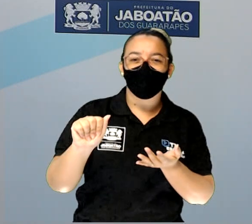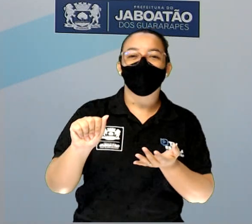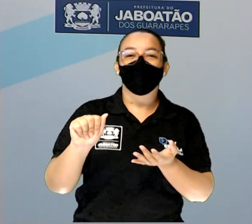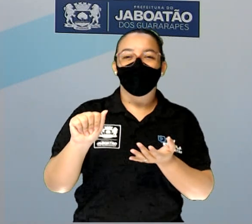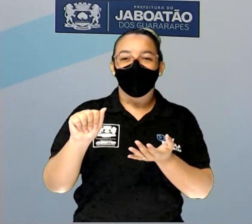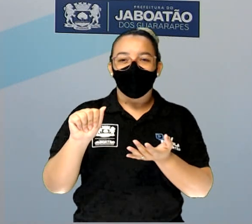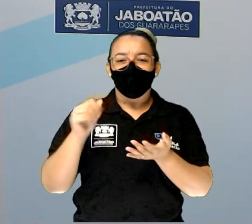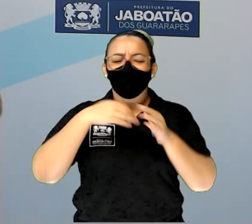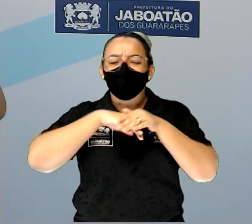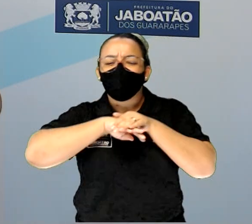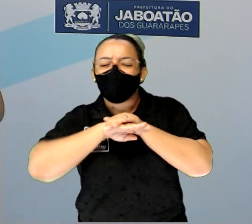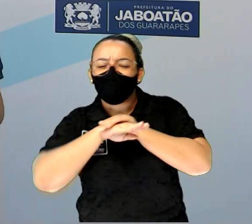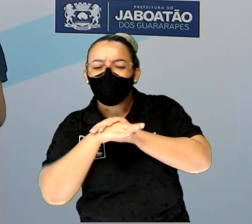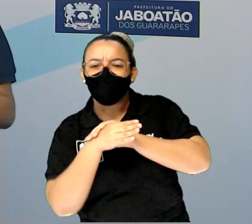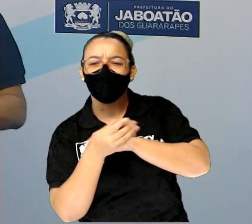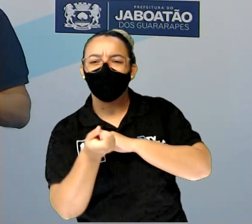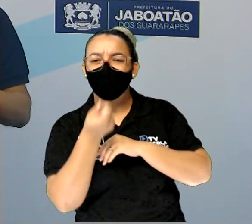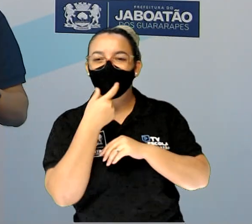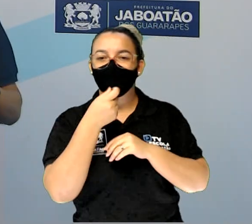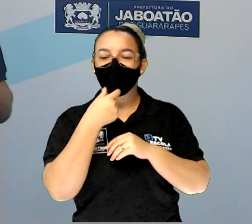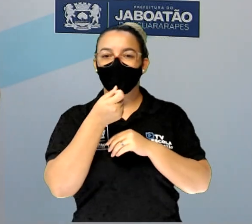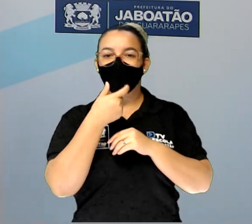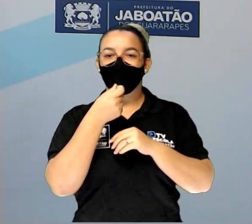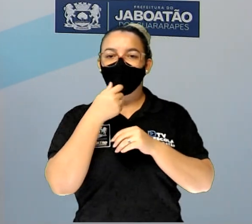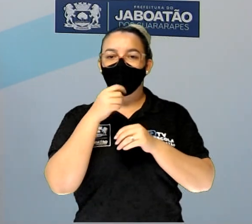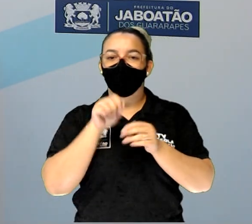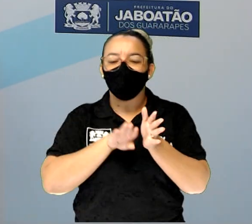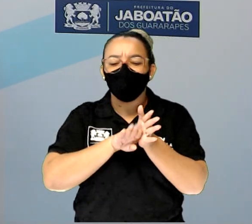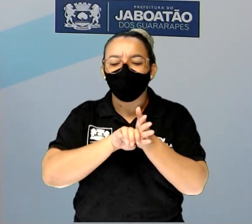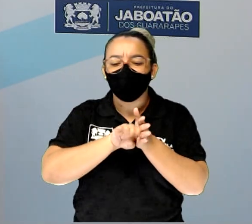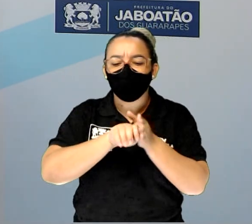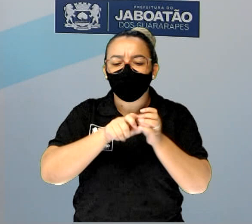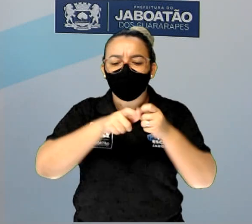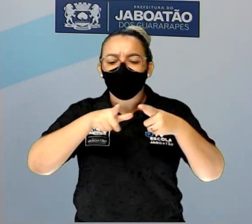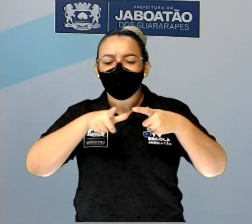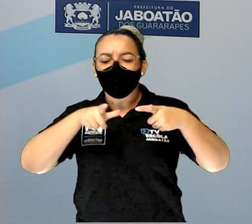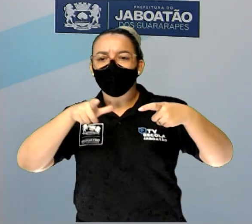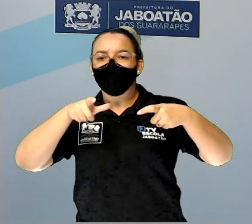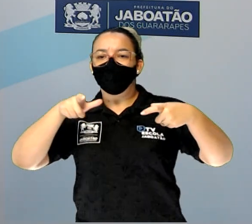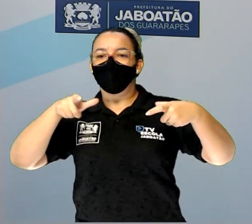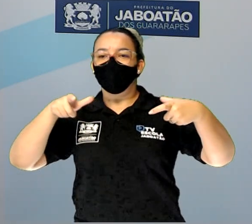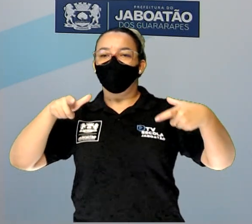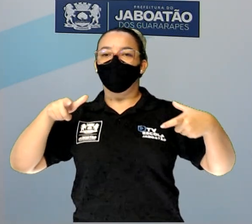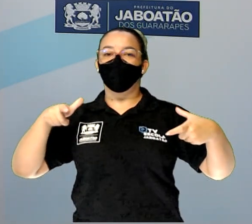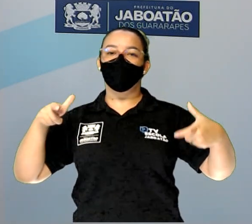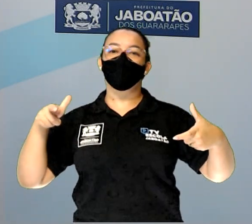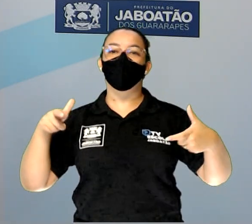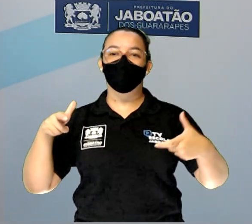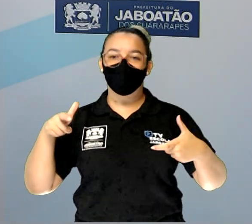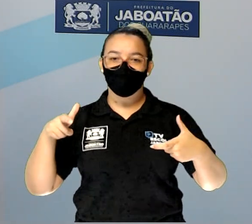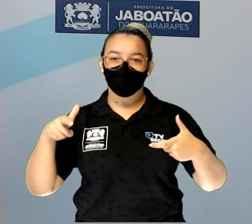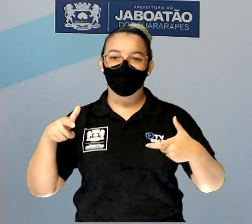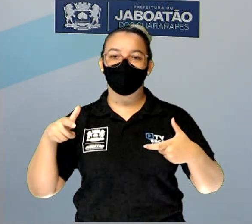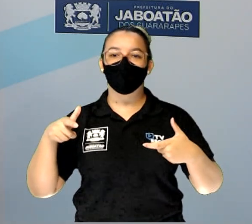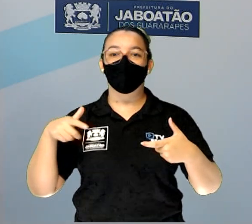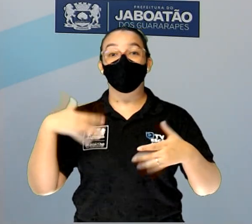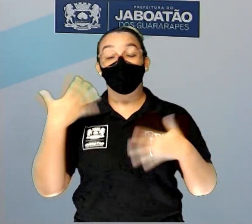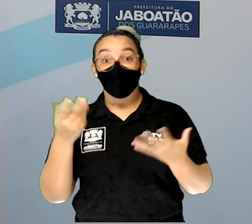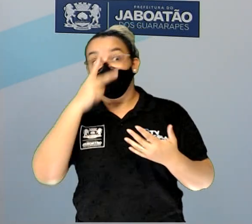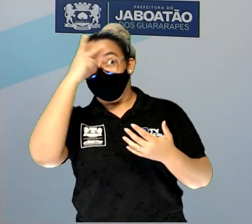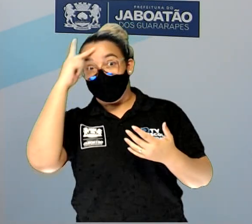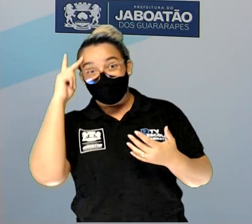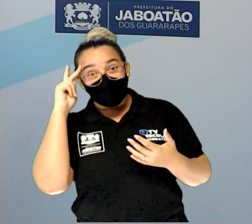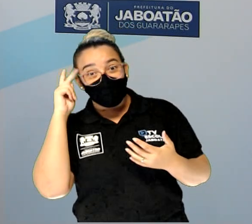mais antibióticos, que elas conseguem se adaptar a isso, a uma situação onde tenha muito antibiótico. E se a pessoa toma